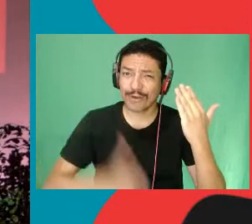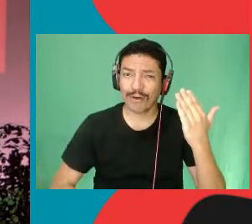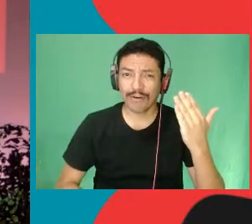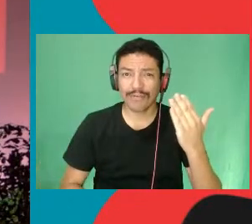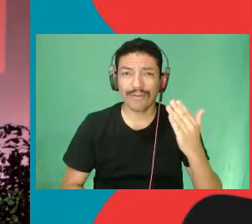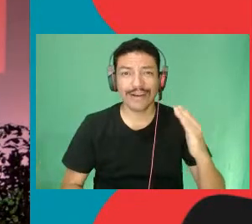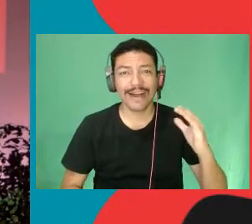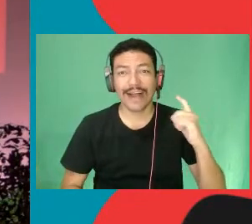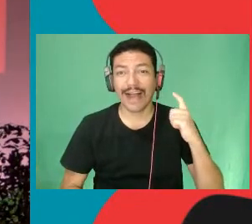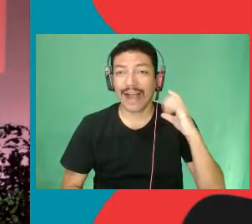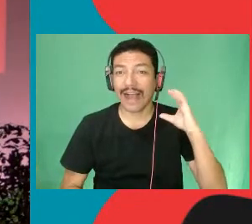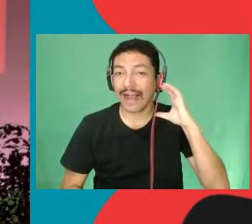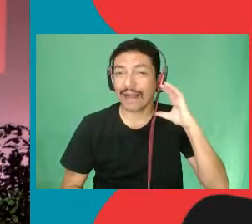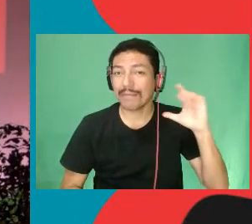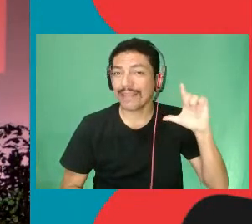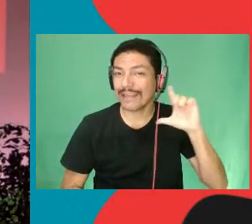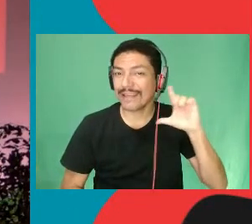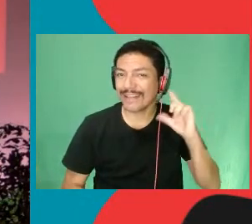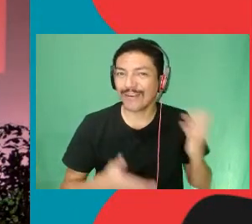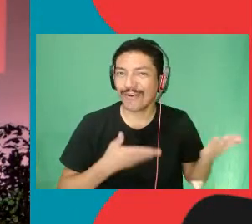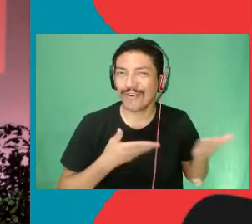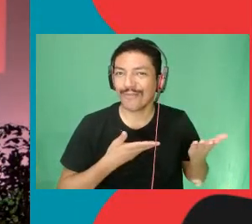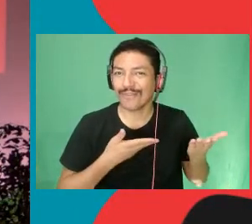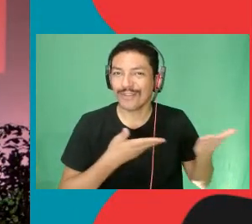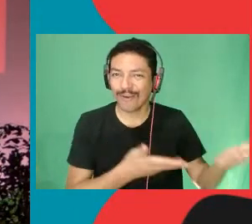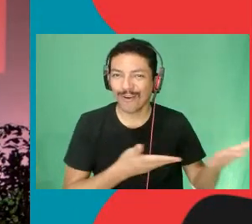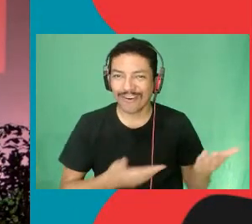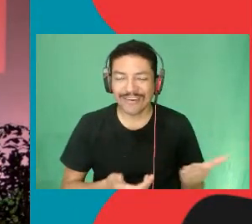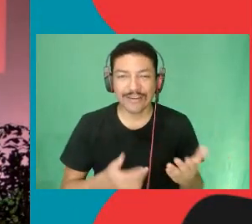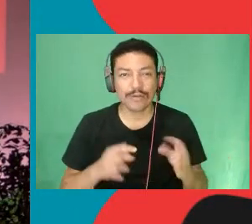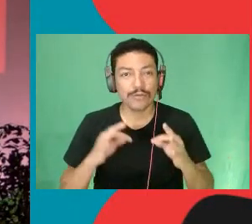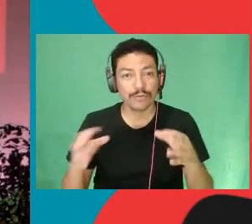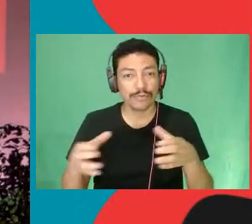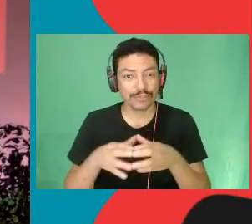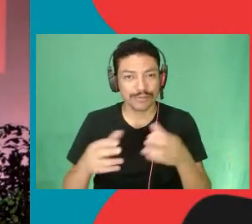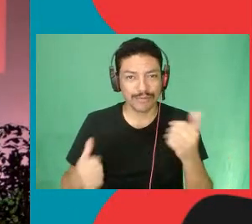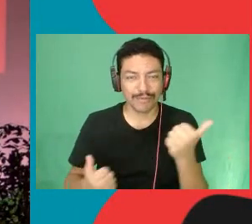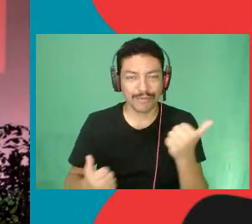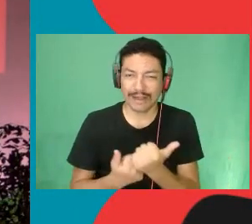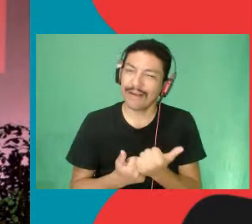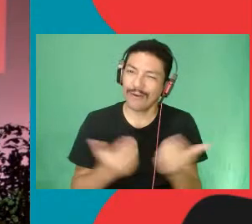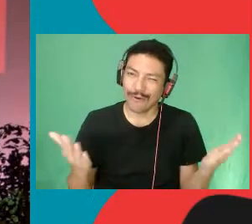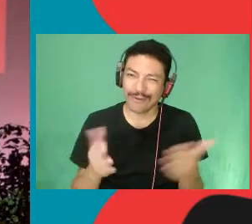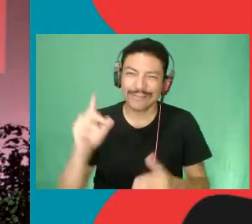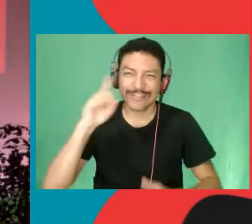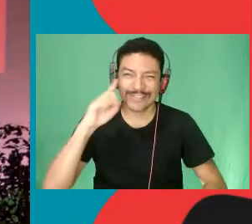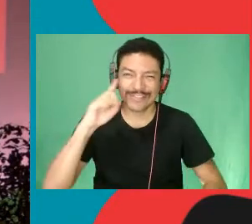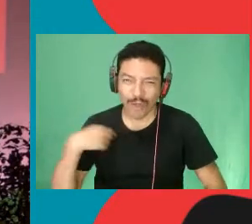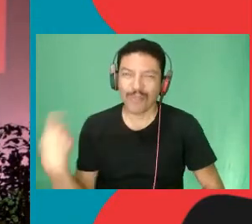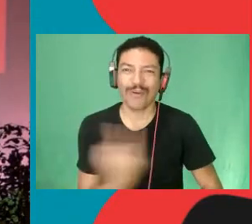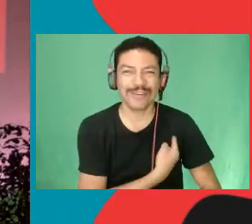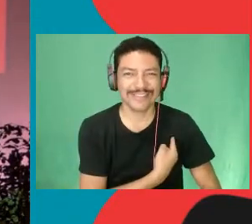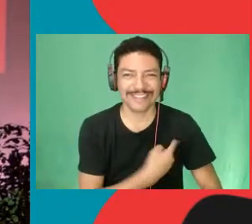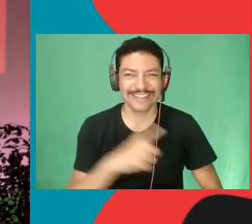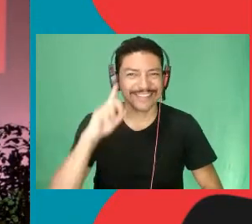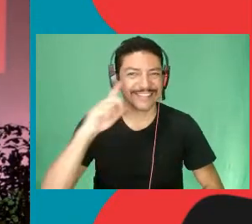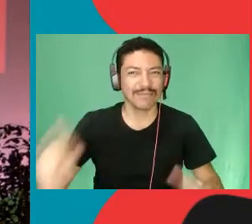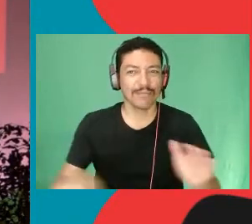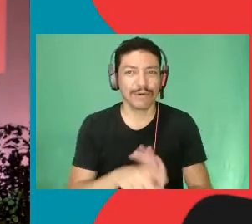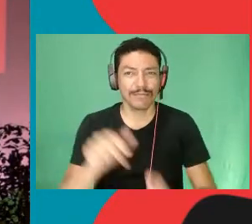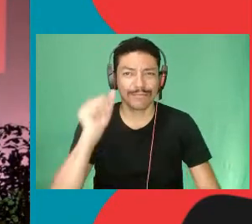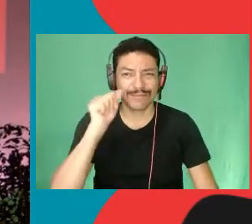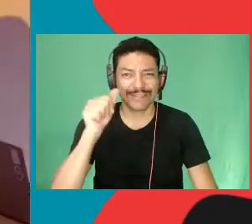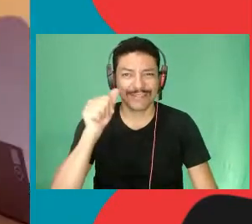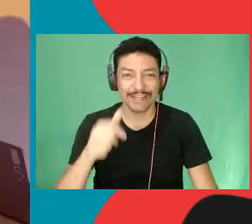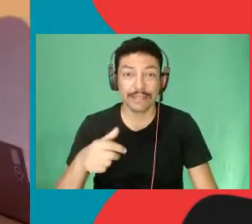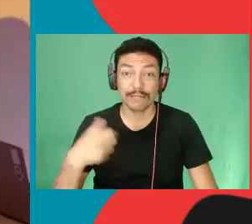pelo convite, toda a equipe, né, que está por trás. Mas hoje é nosso dia, né? Dia das Mulheres, e eu não posso deixar de fazer